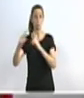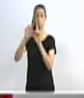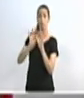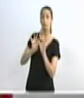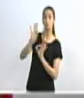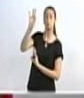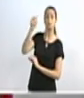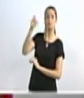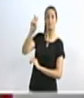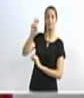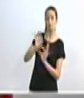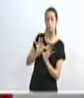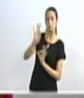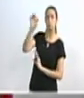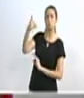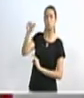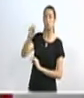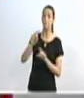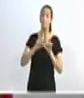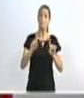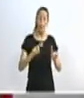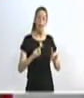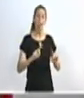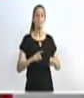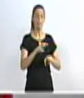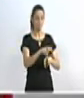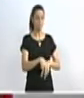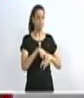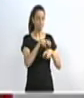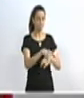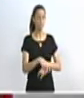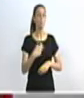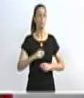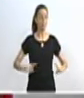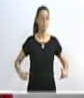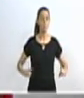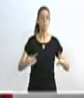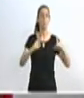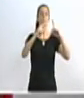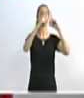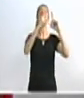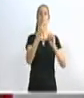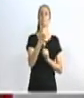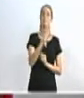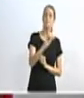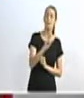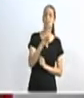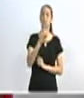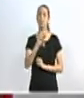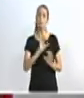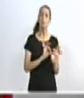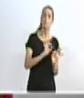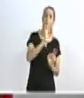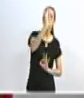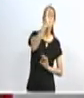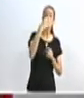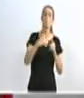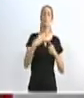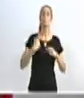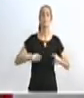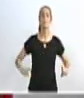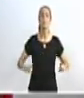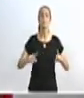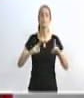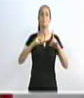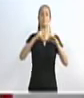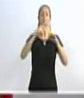uma torre de 10 metros, mas na área rural é onde justamente eu preciso colocar uma torre de 60, de 50, porque lá eu quero alcançar a maior